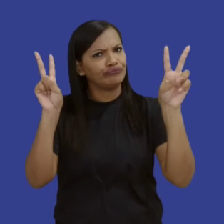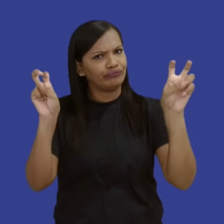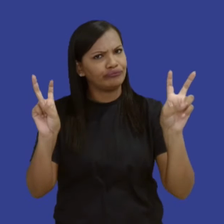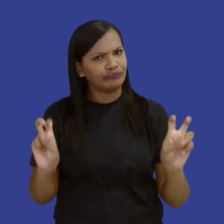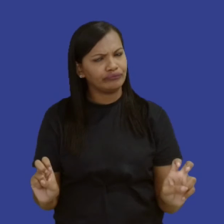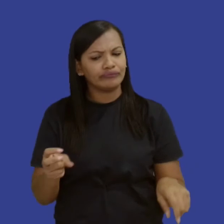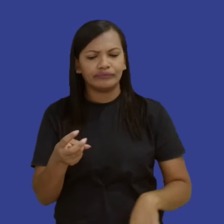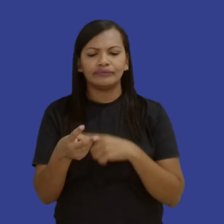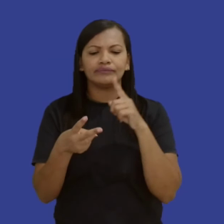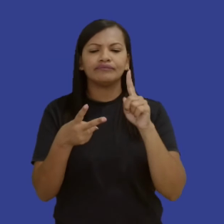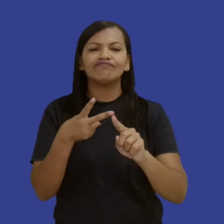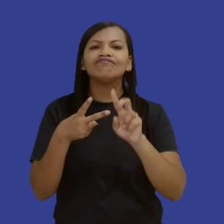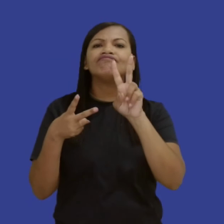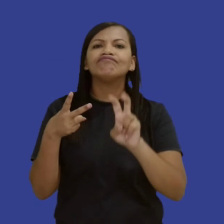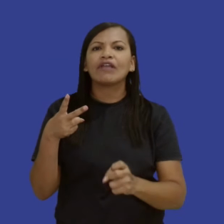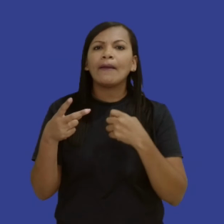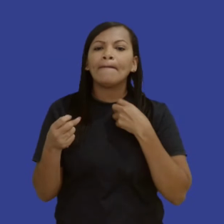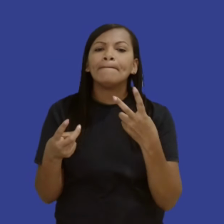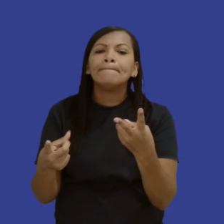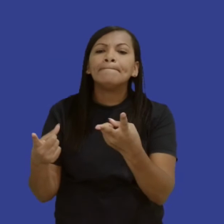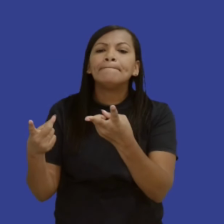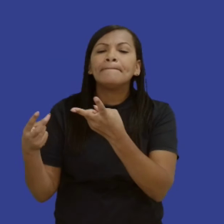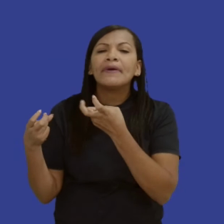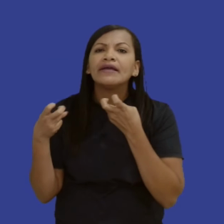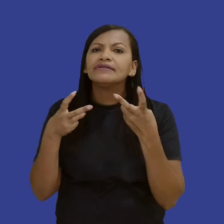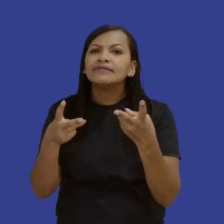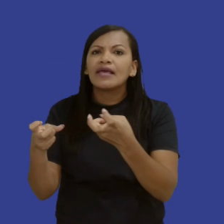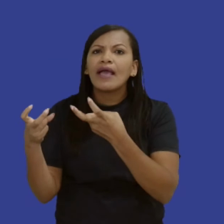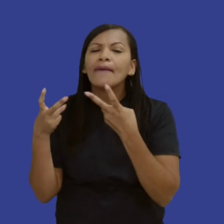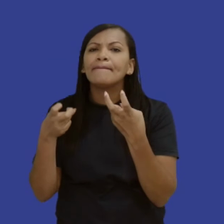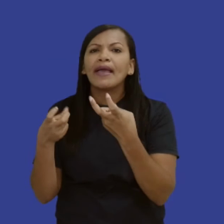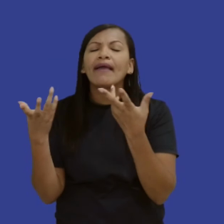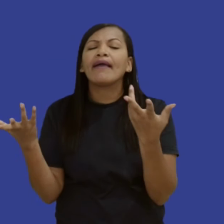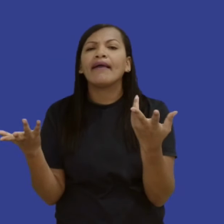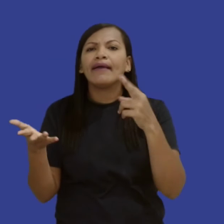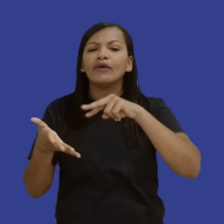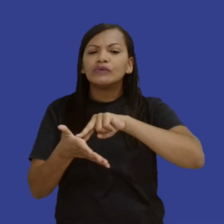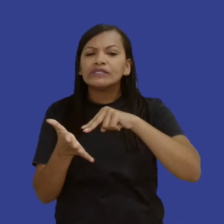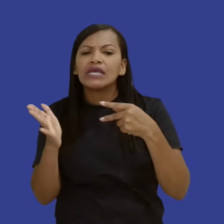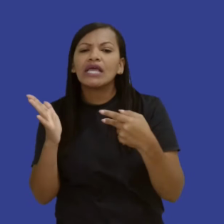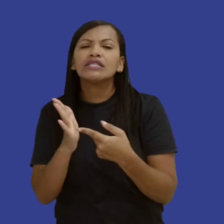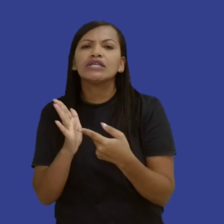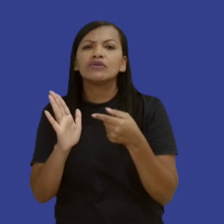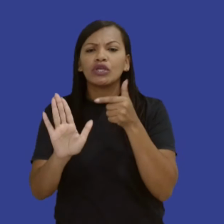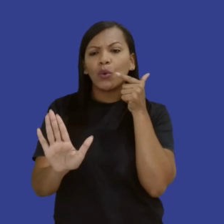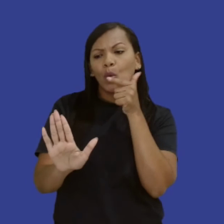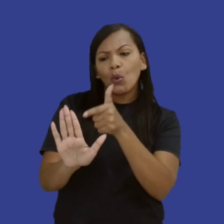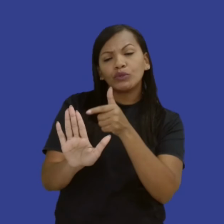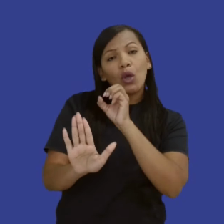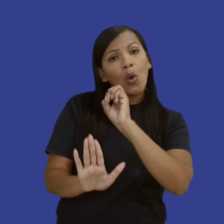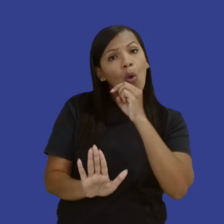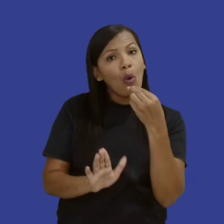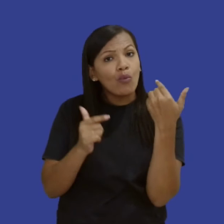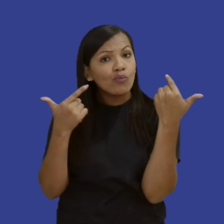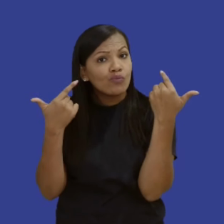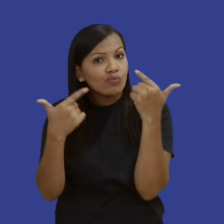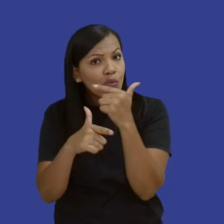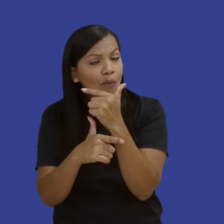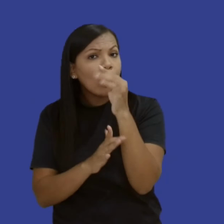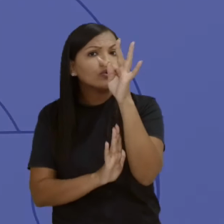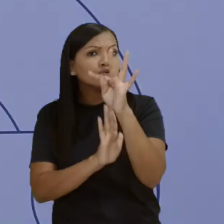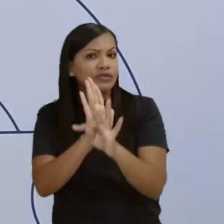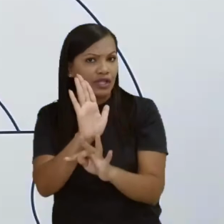segundo é identificar efeitos de ironia ou humor em textos variados. Eu trouxe os